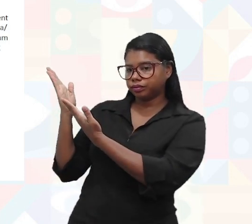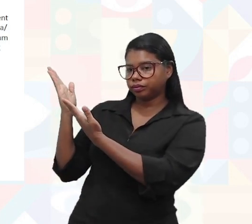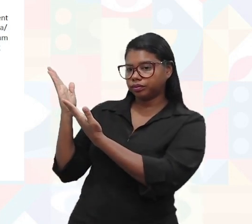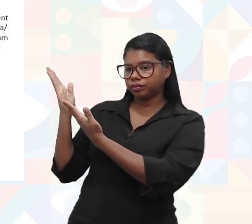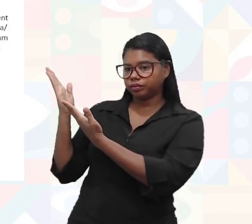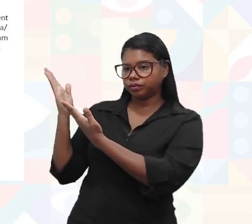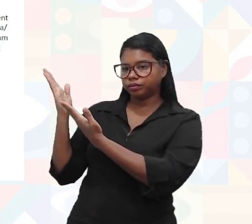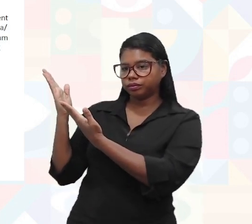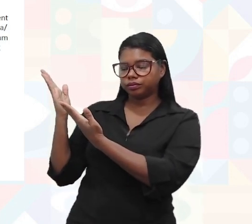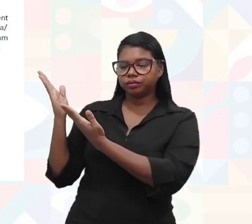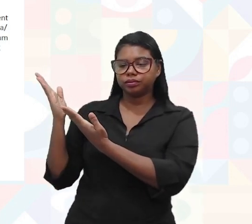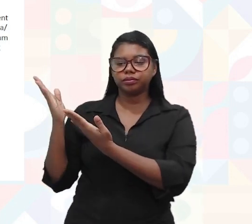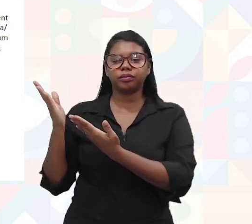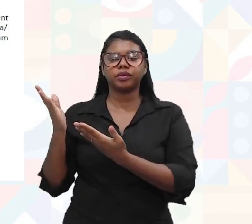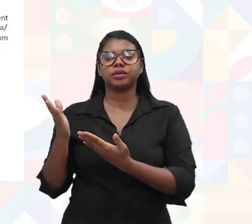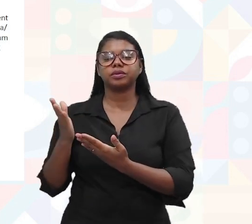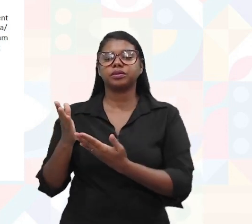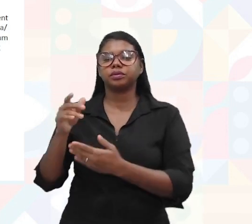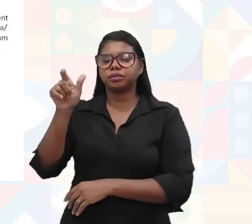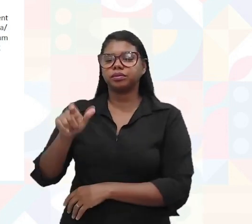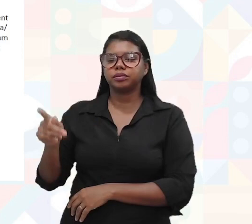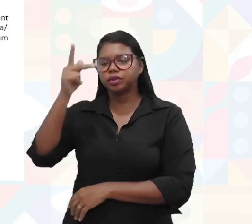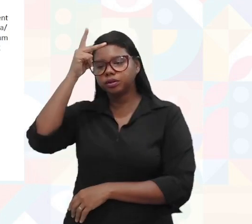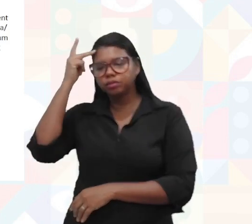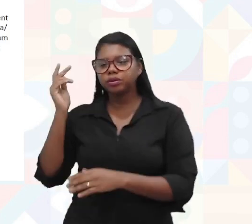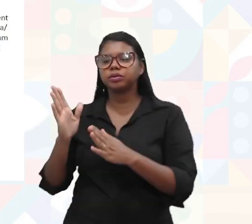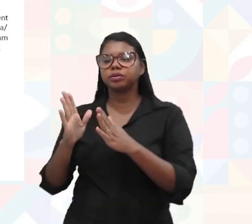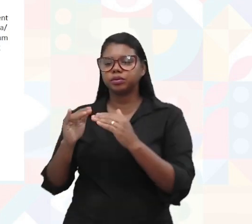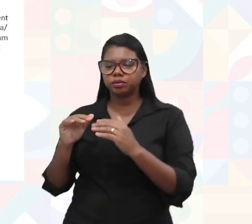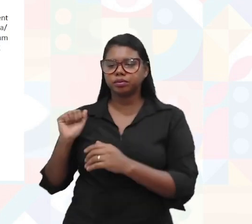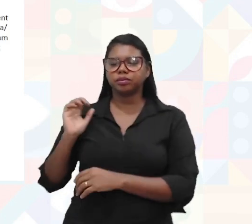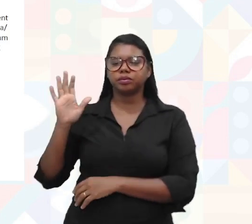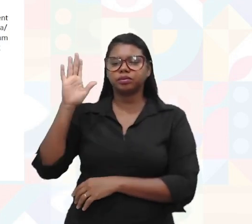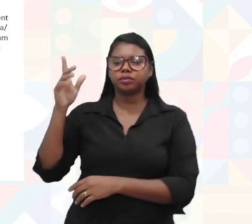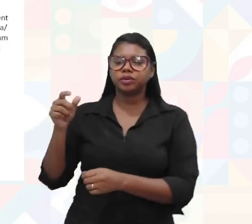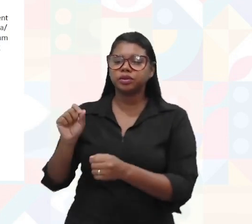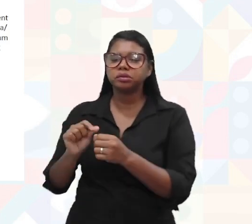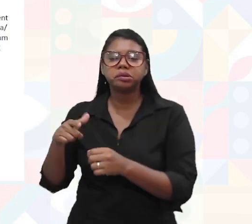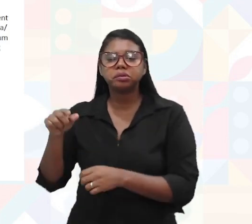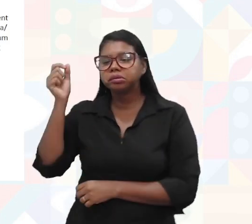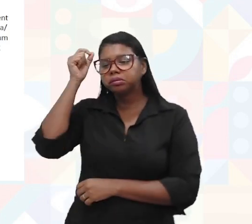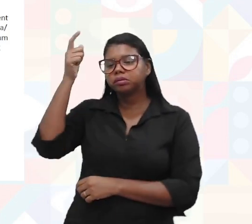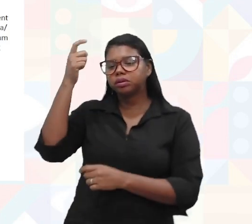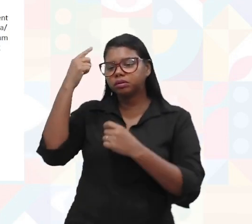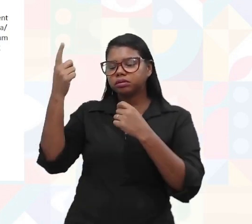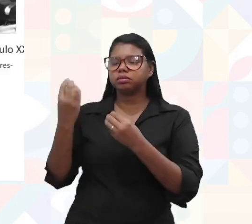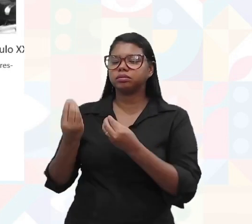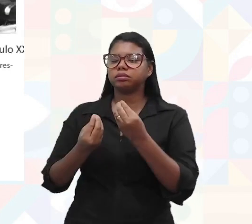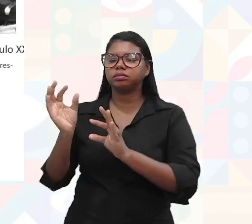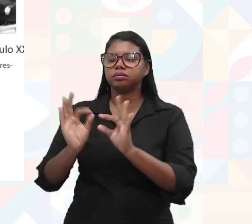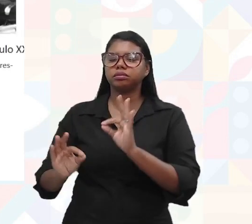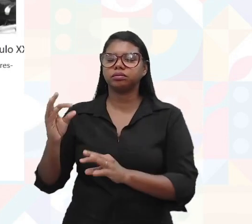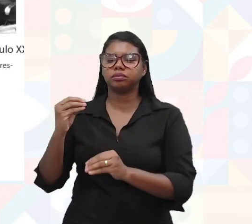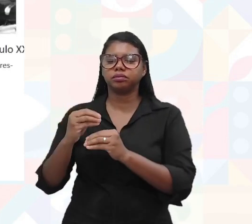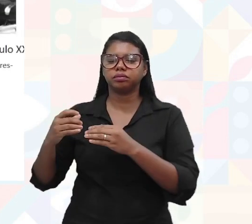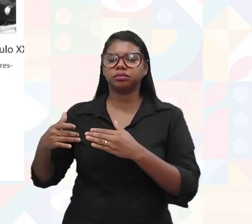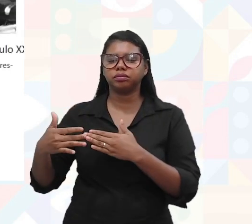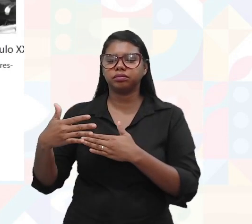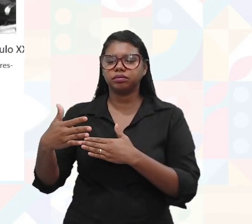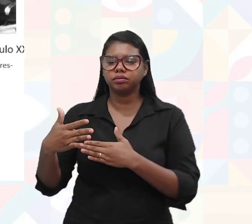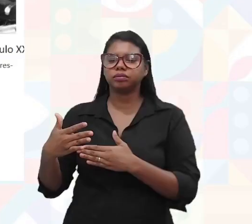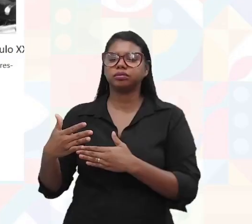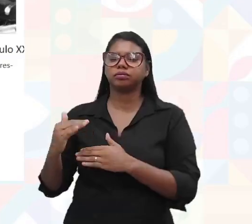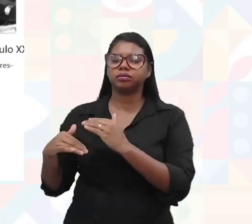feito sob encomenda, eram coisas exclusivas e não existia a ideia de produção em série. Né? A produção em série vai